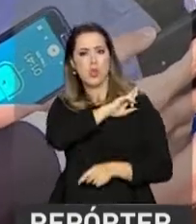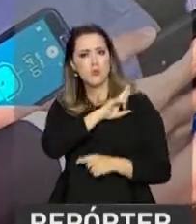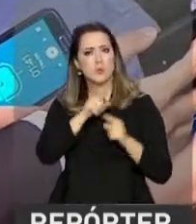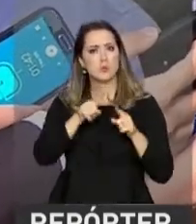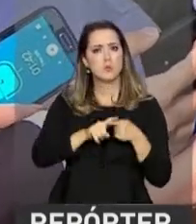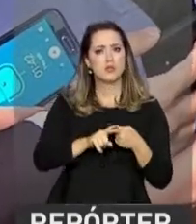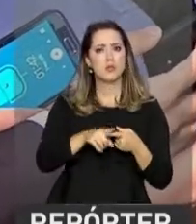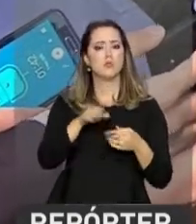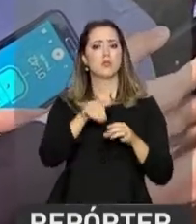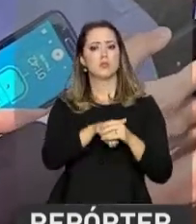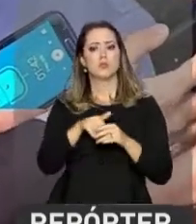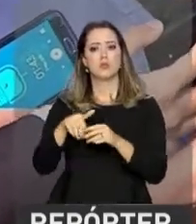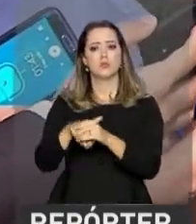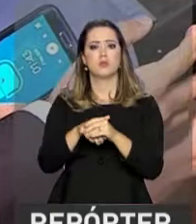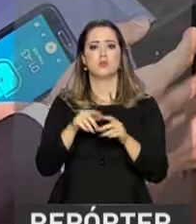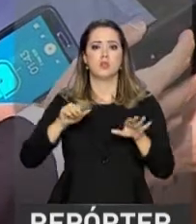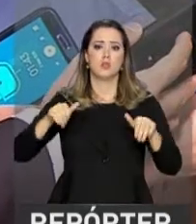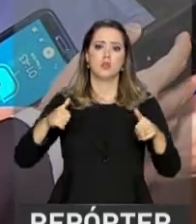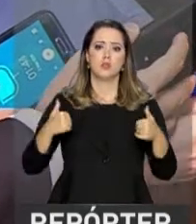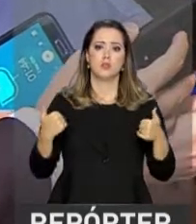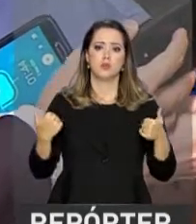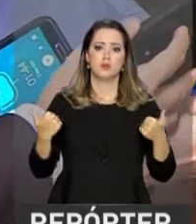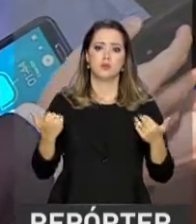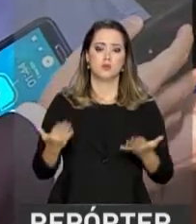tragam consigo votos. Em